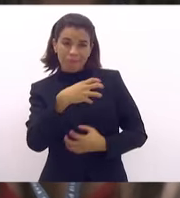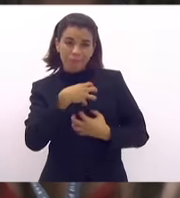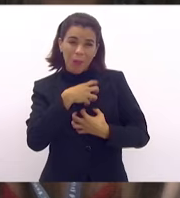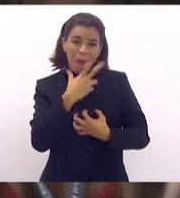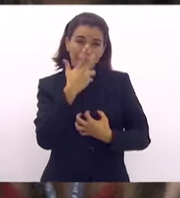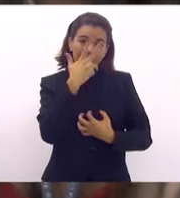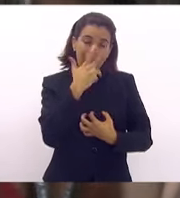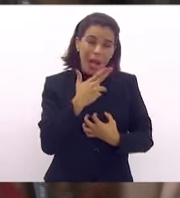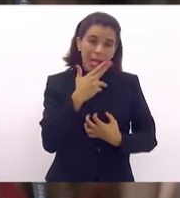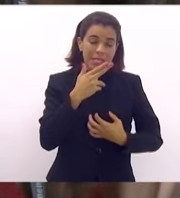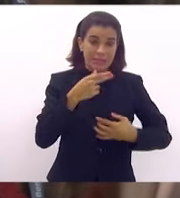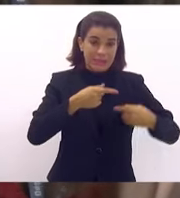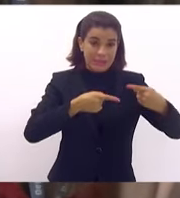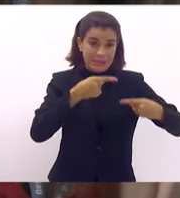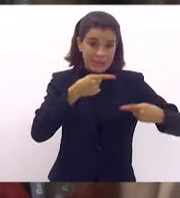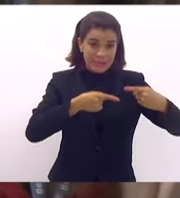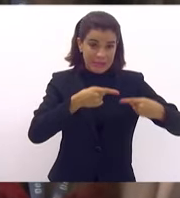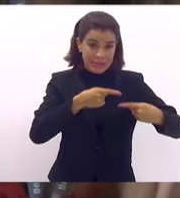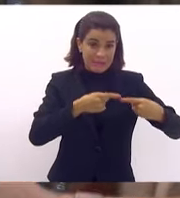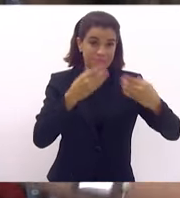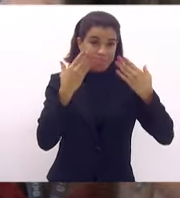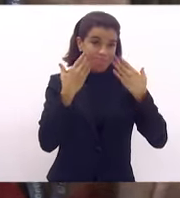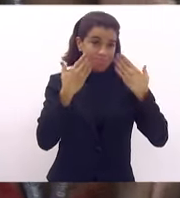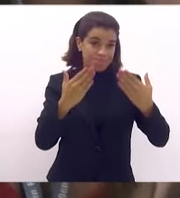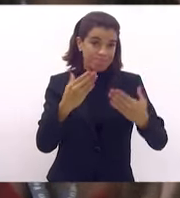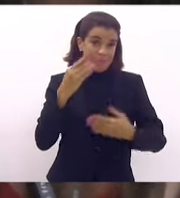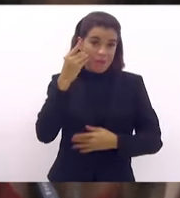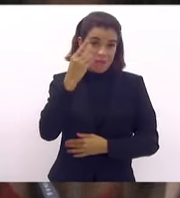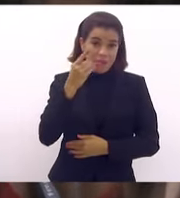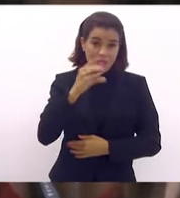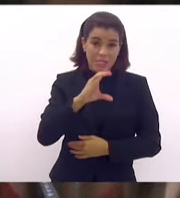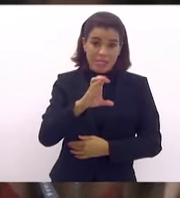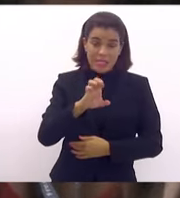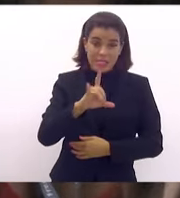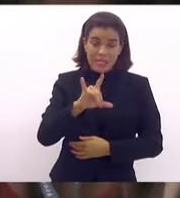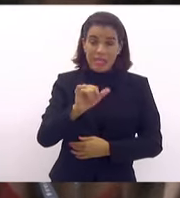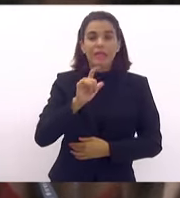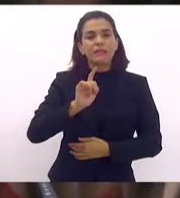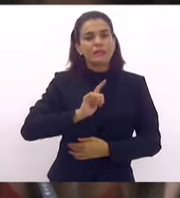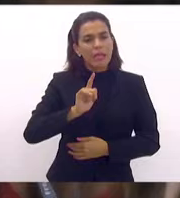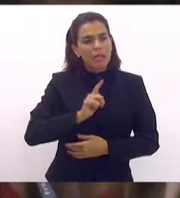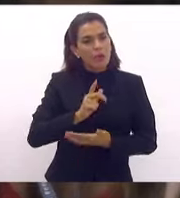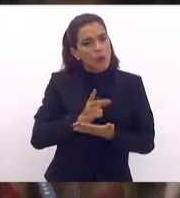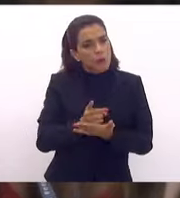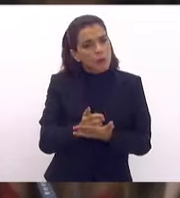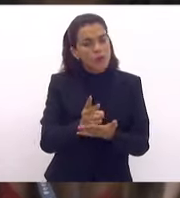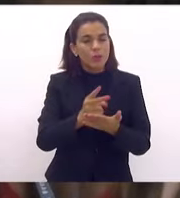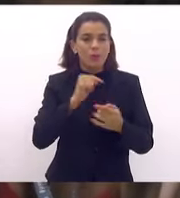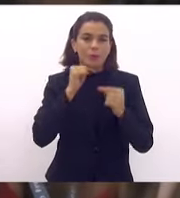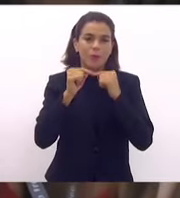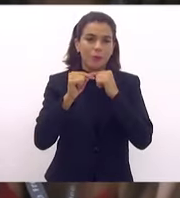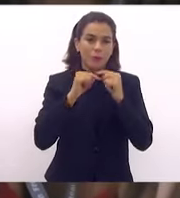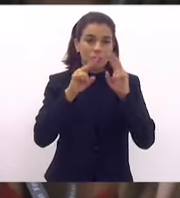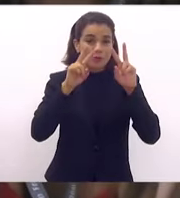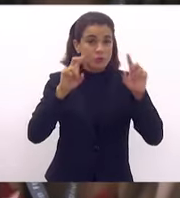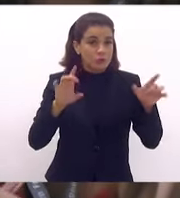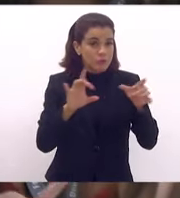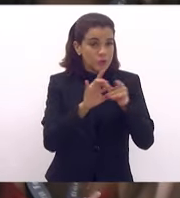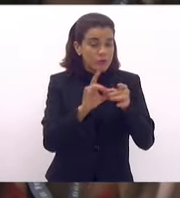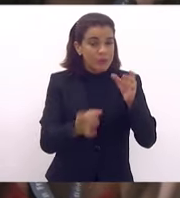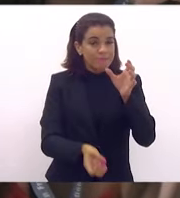desse debate apresentado pela deputada Célia, que há uma preocupação ainda, principalmente em relação à